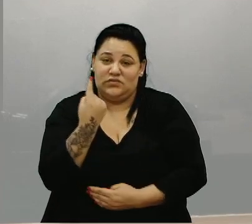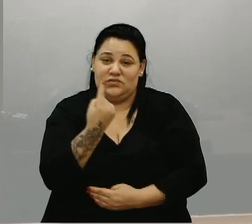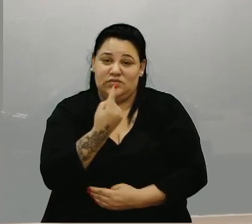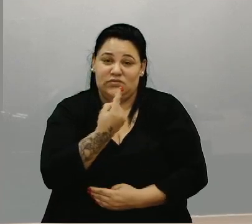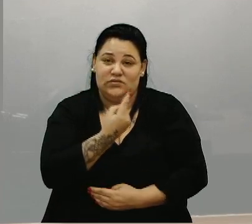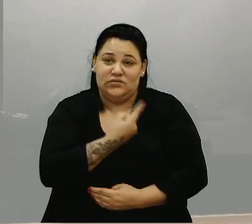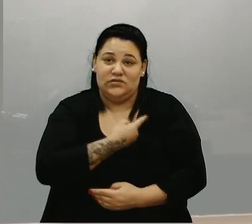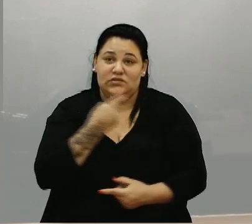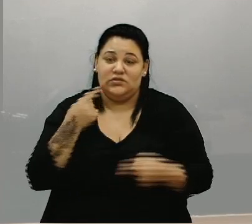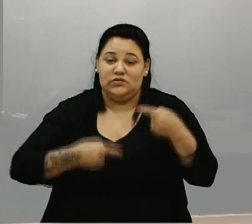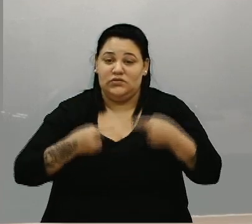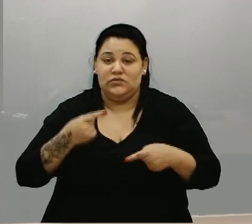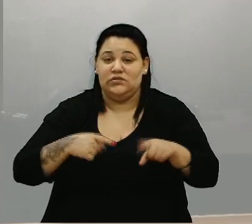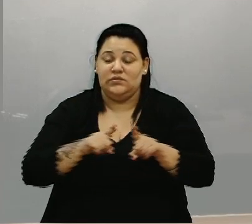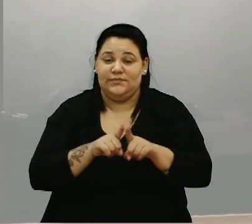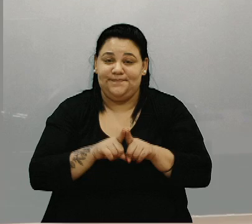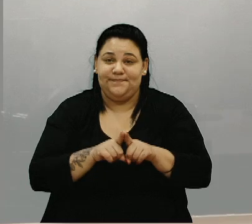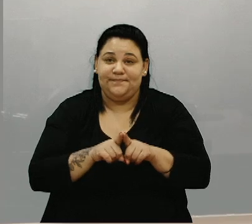nossas discussões,